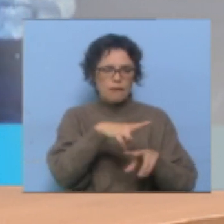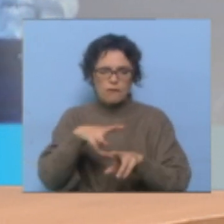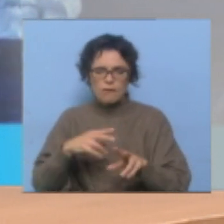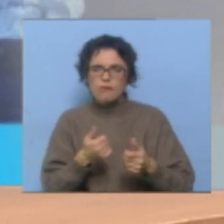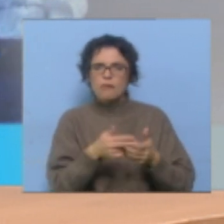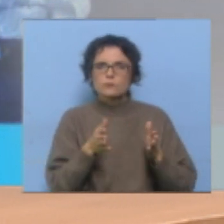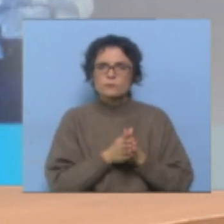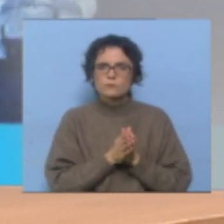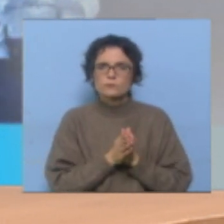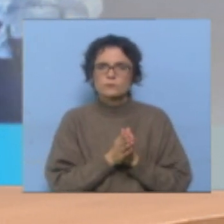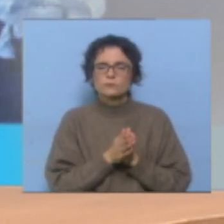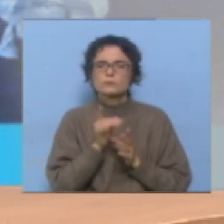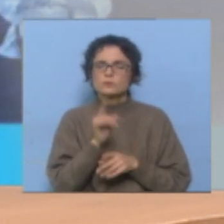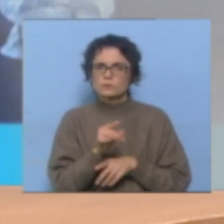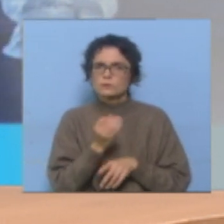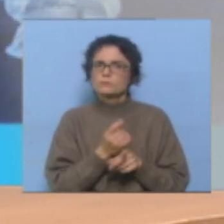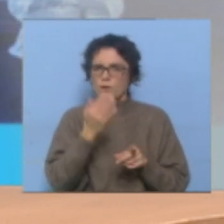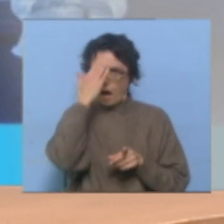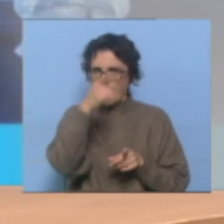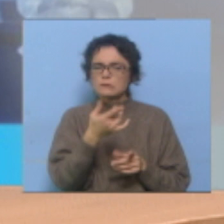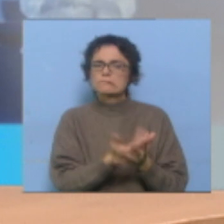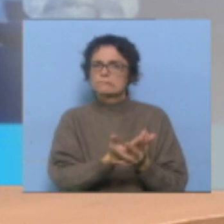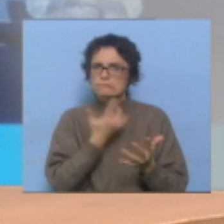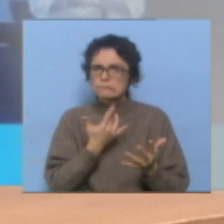teria o seu impacto